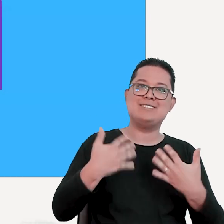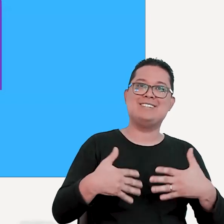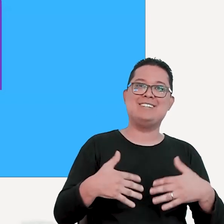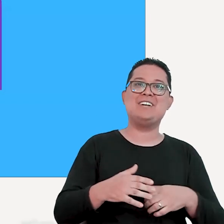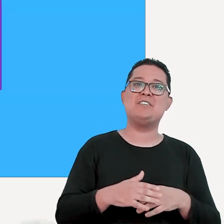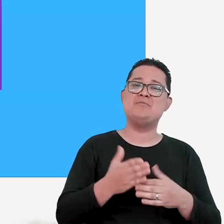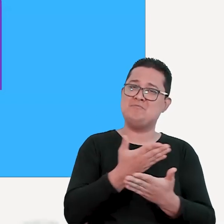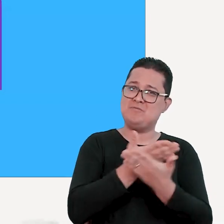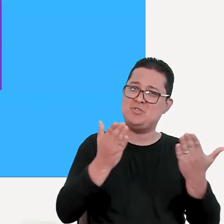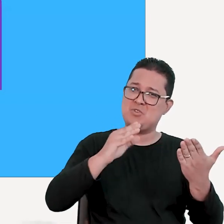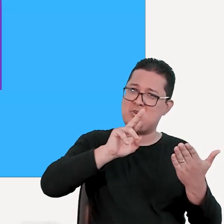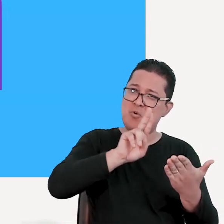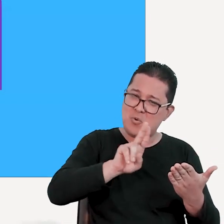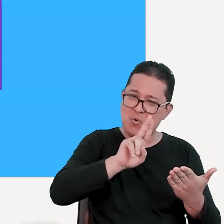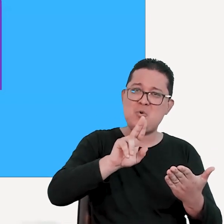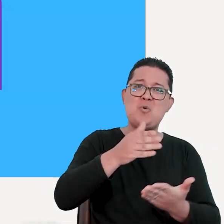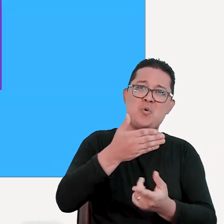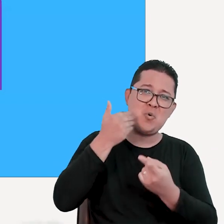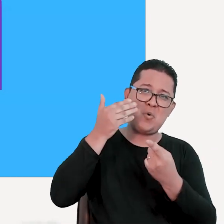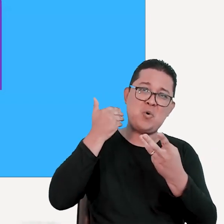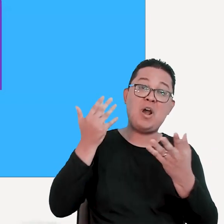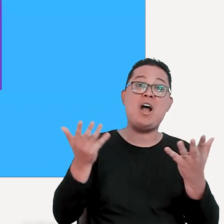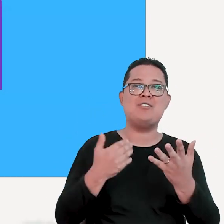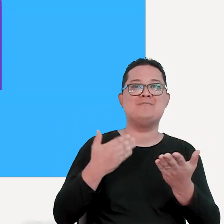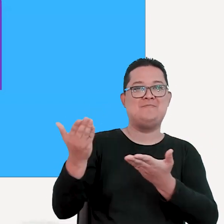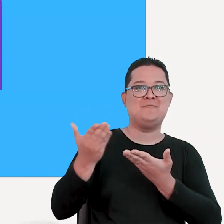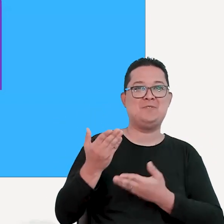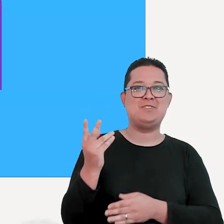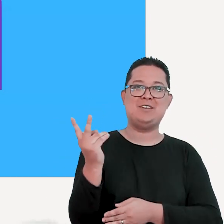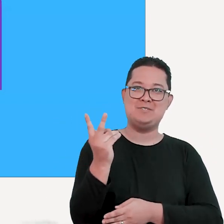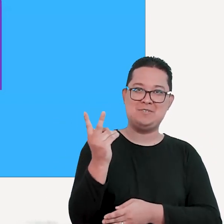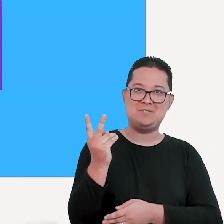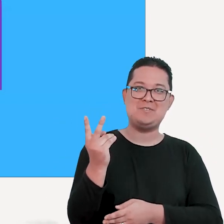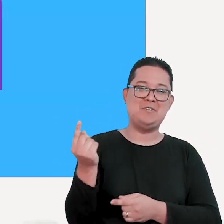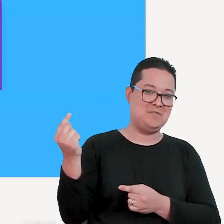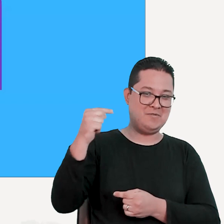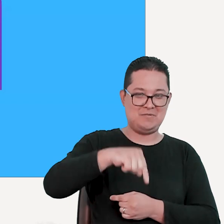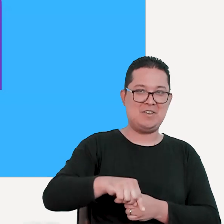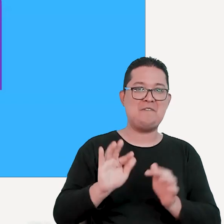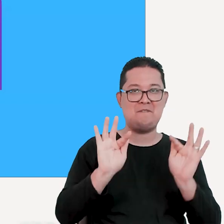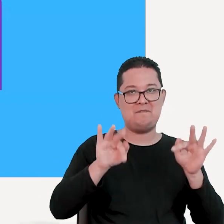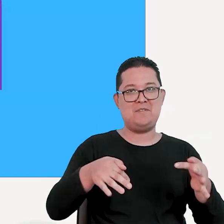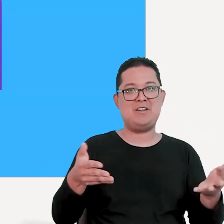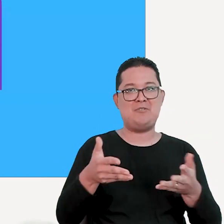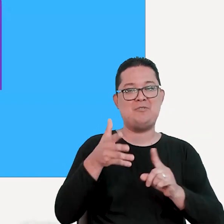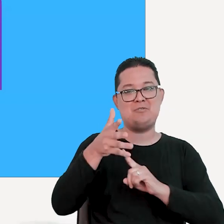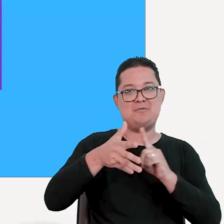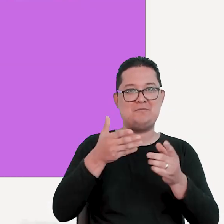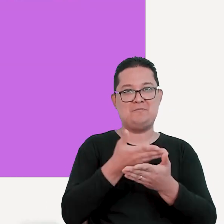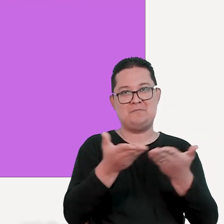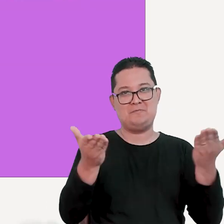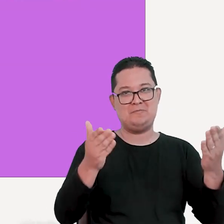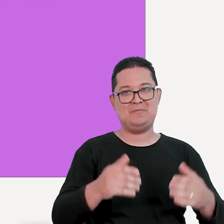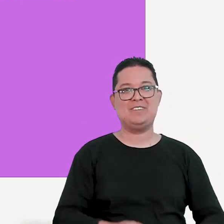usem e abusem disso. Agora, passo a palavra para as meninas, que vai finalizar aí a palestra com